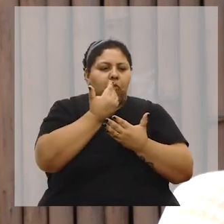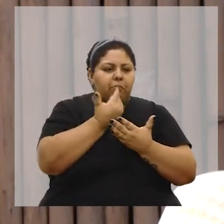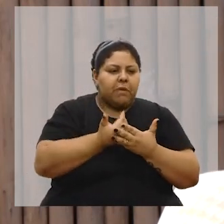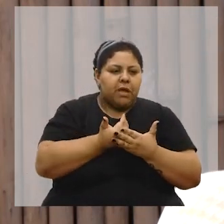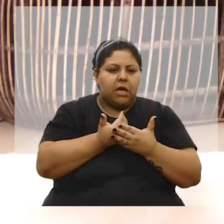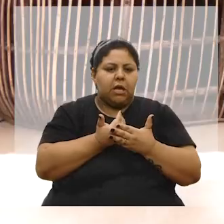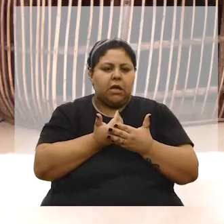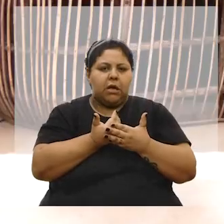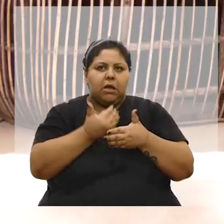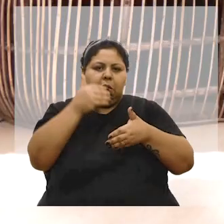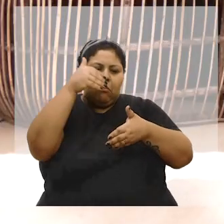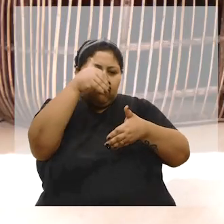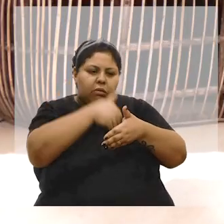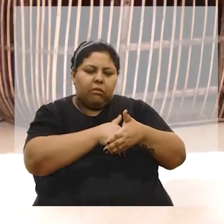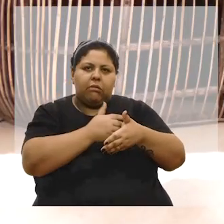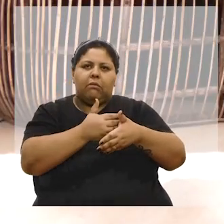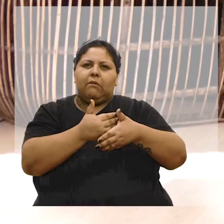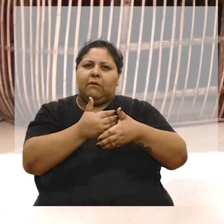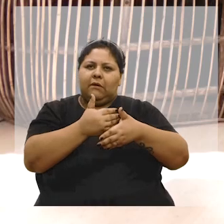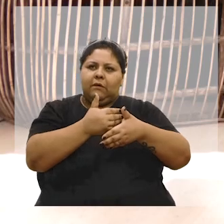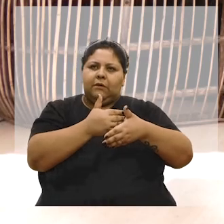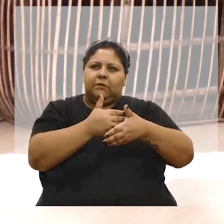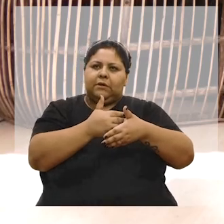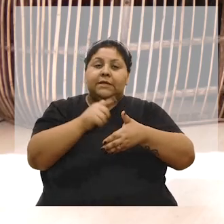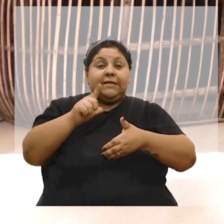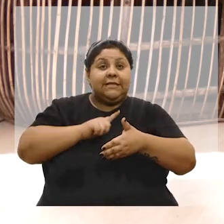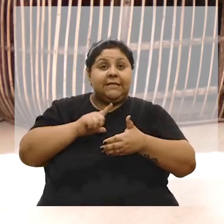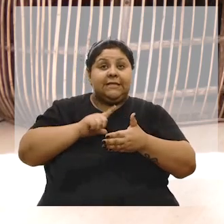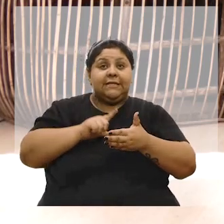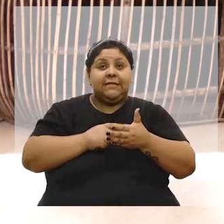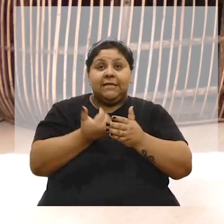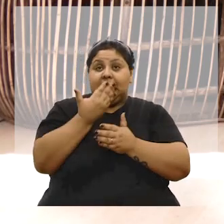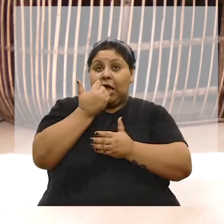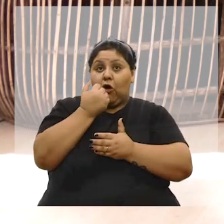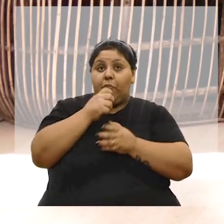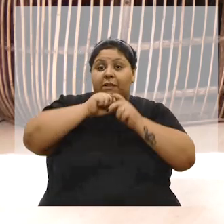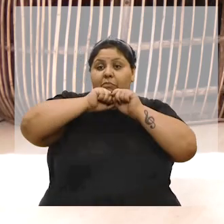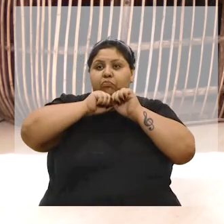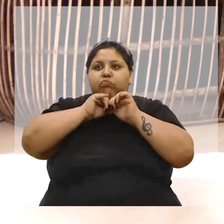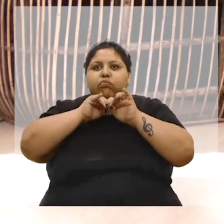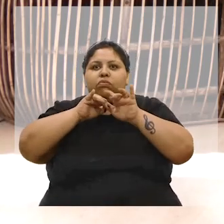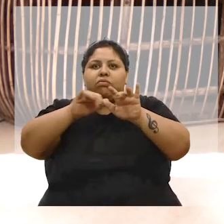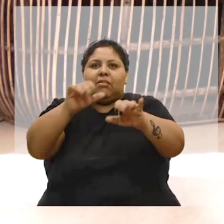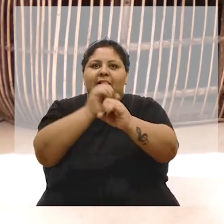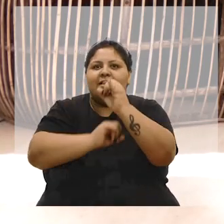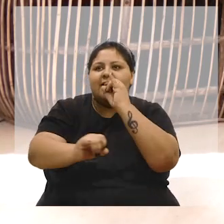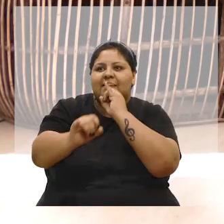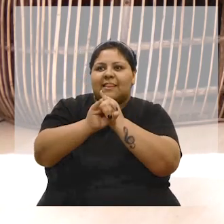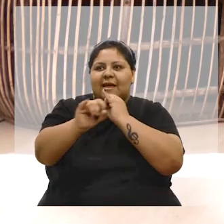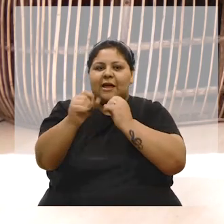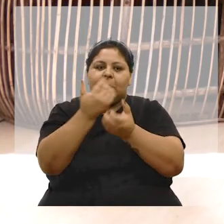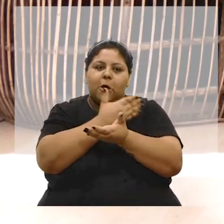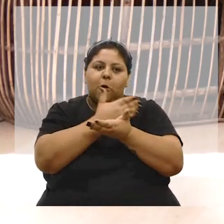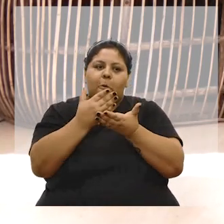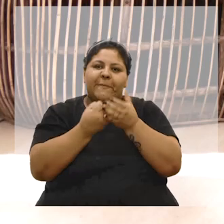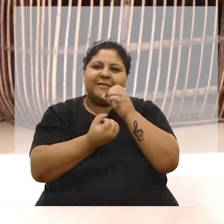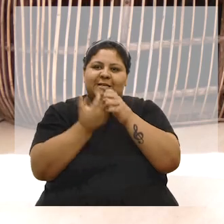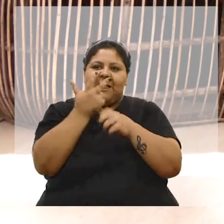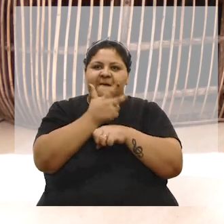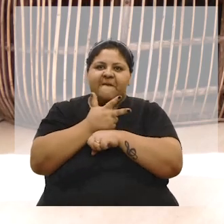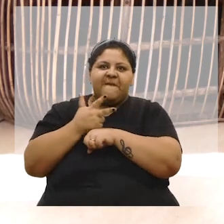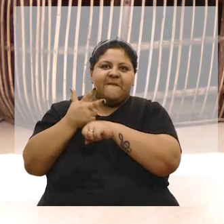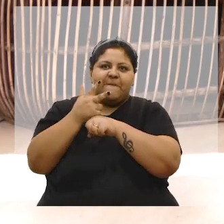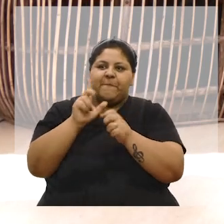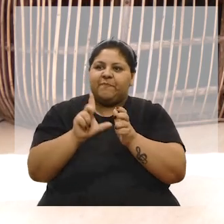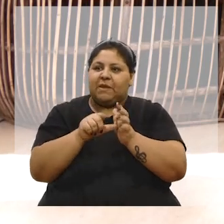ingrediente, né? Cresceu Combinações. muito. A gastronomia cresceu muito. Existem né? receitas que viralizam na internet, né? Que viram modinha, que começam a criar